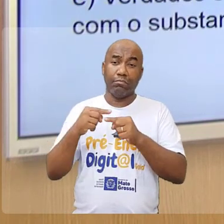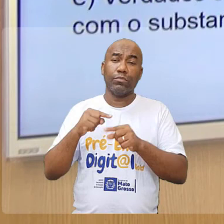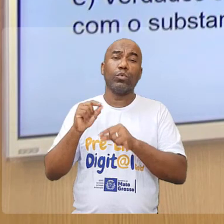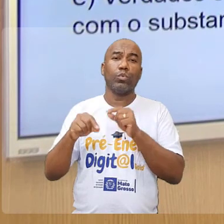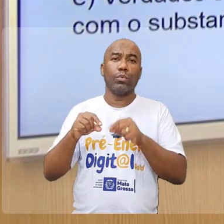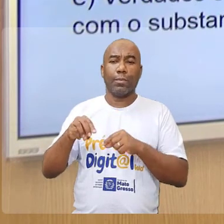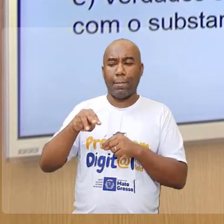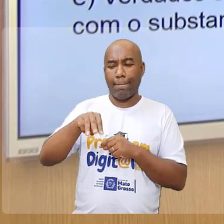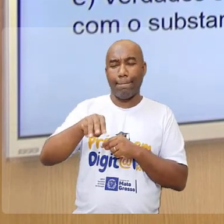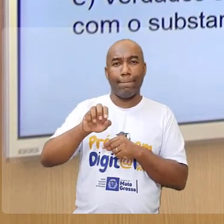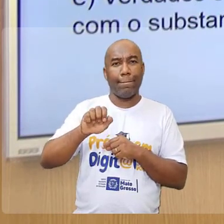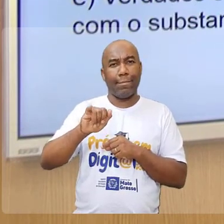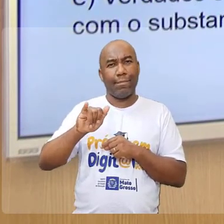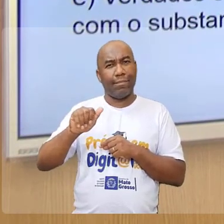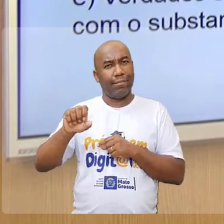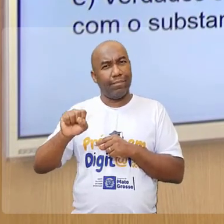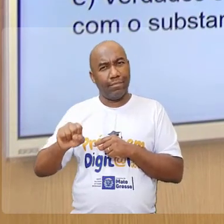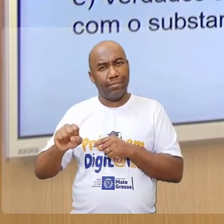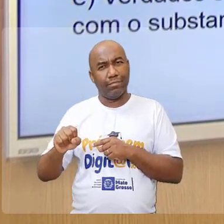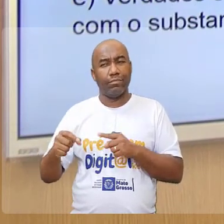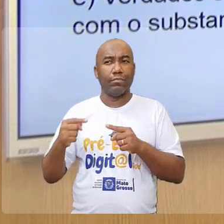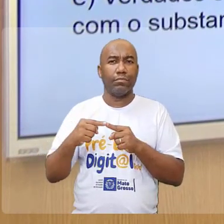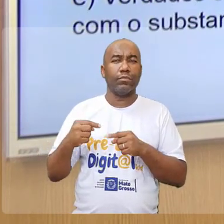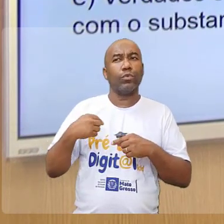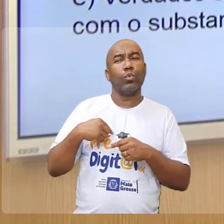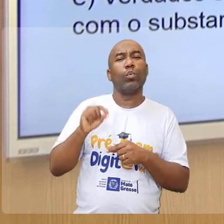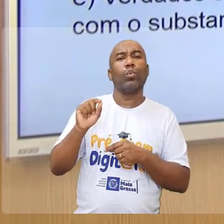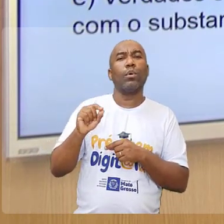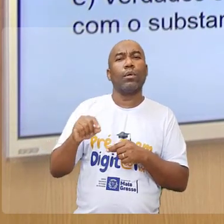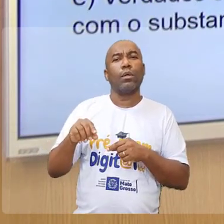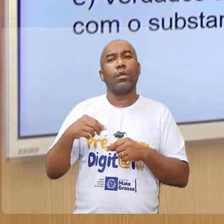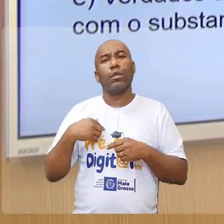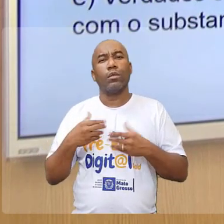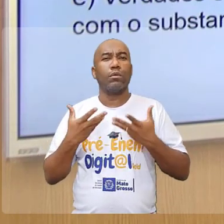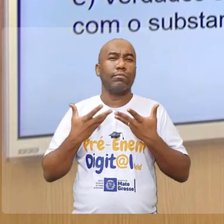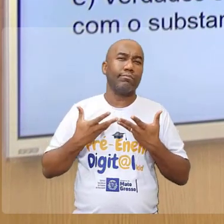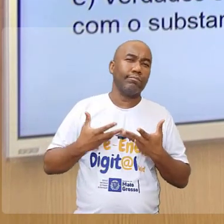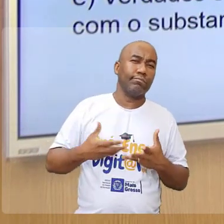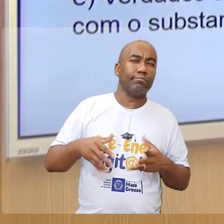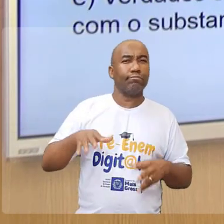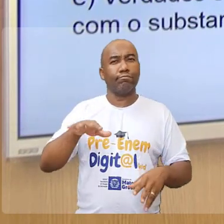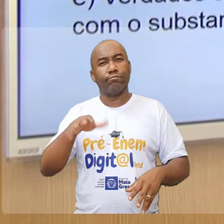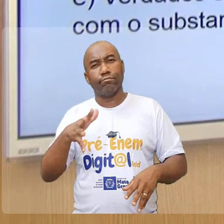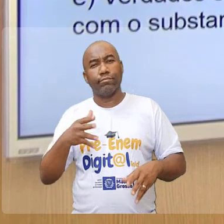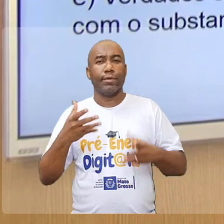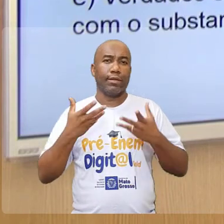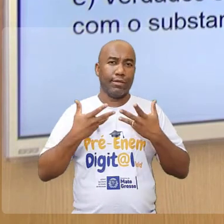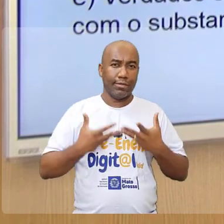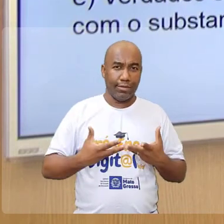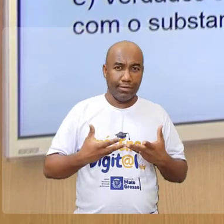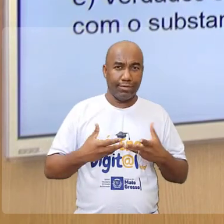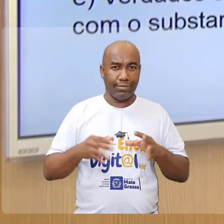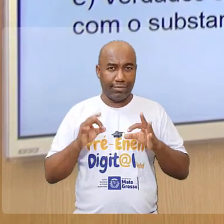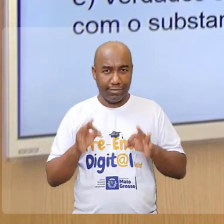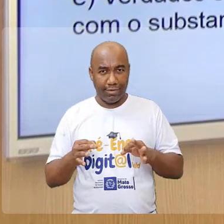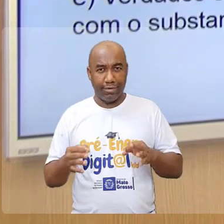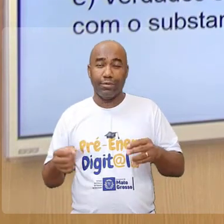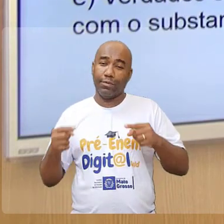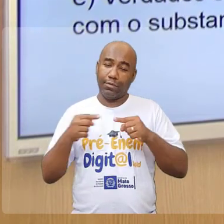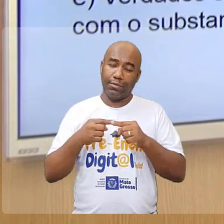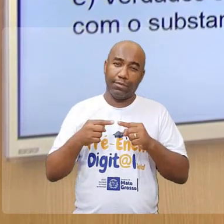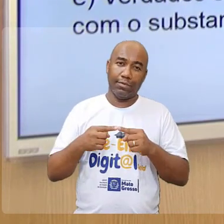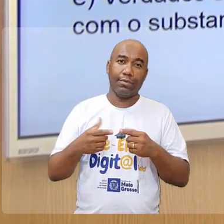função de advérbio. Eu estou meio cansada. Eu estou mais ou menos